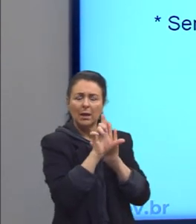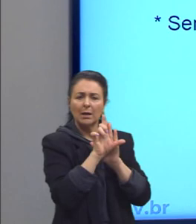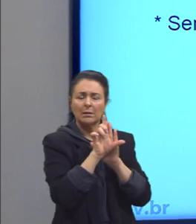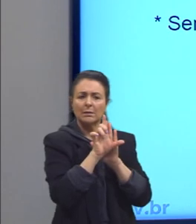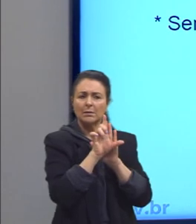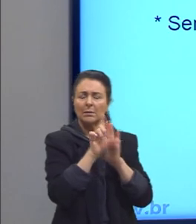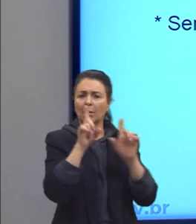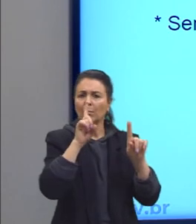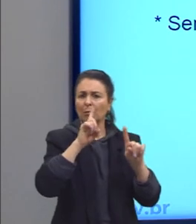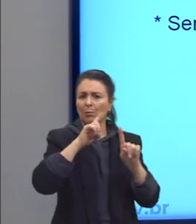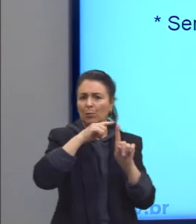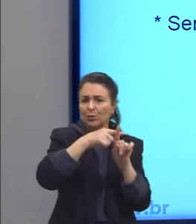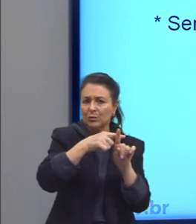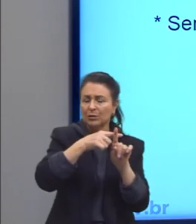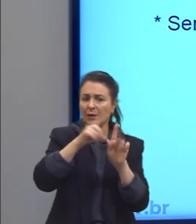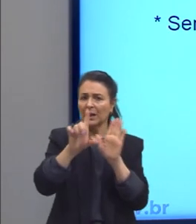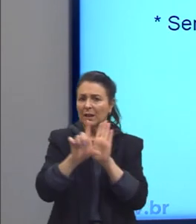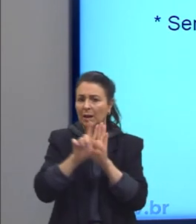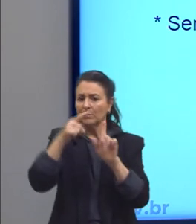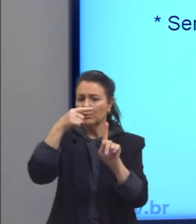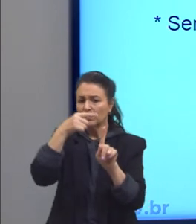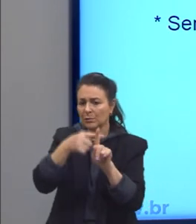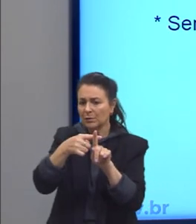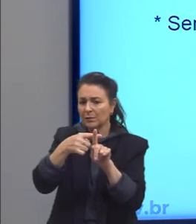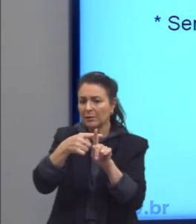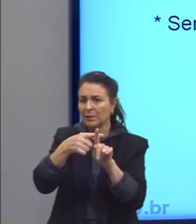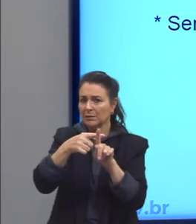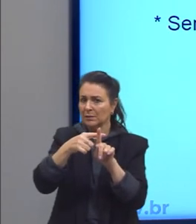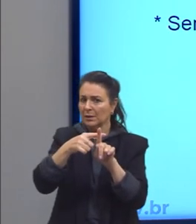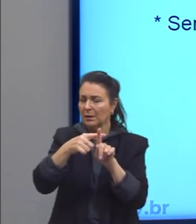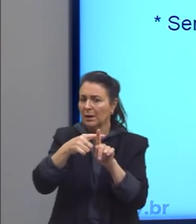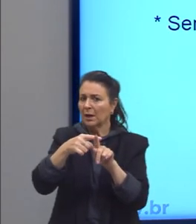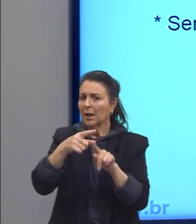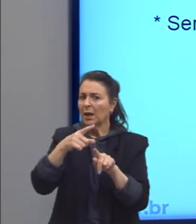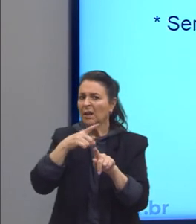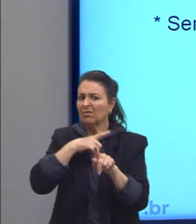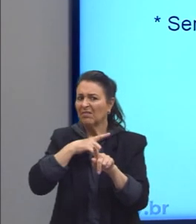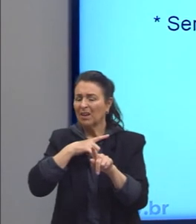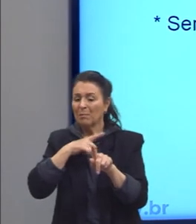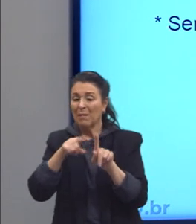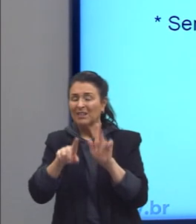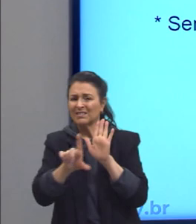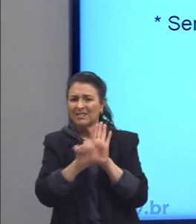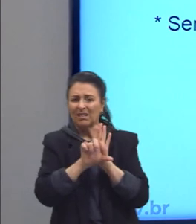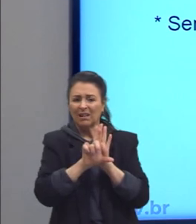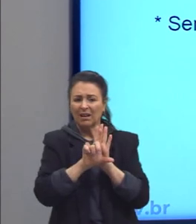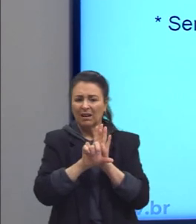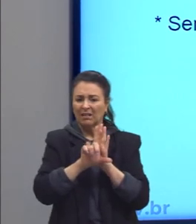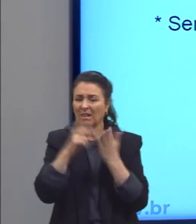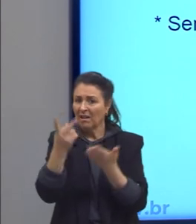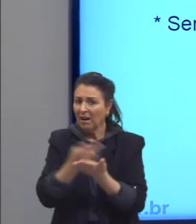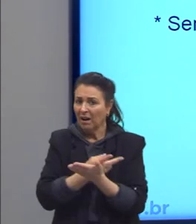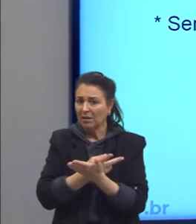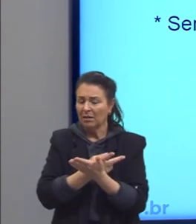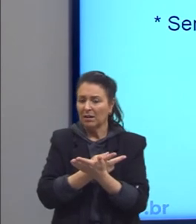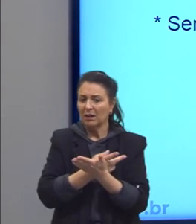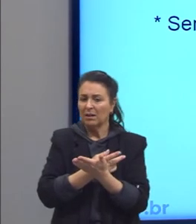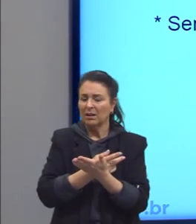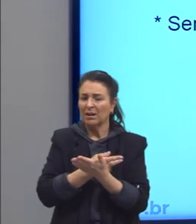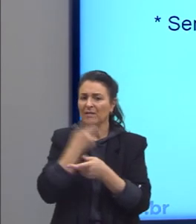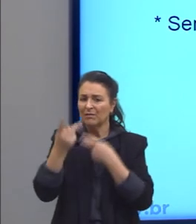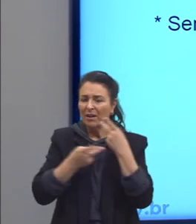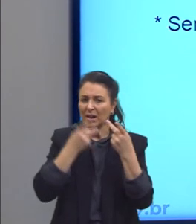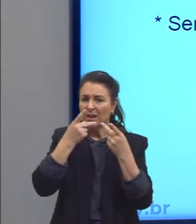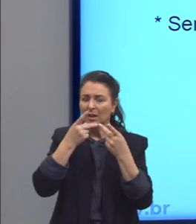positivas nós saímos das leis positivas mas essas leis forem erradas seguir a Deus não faz mal ali que os